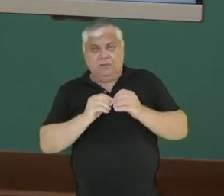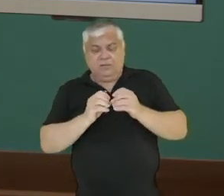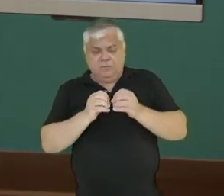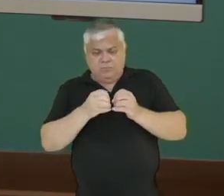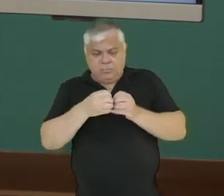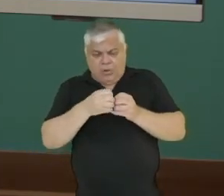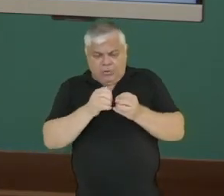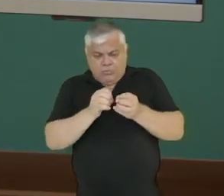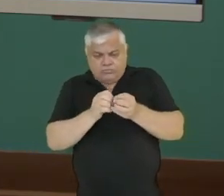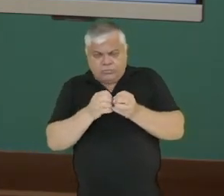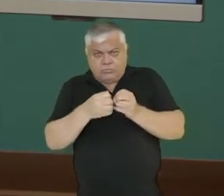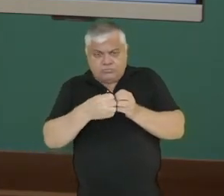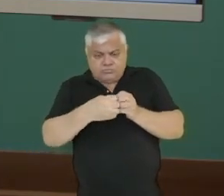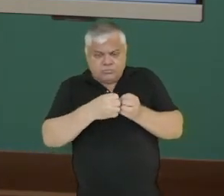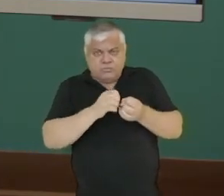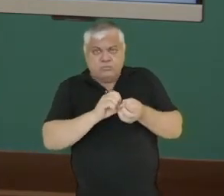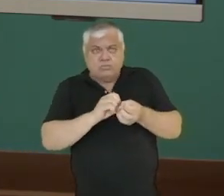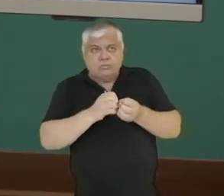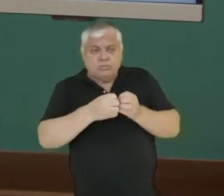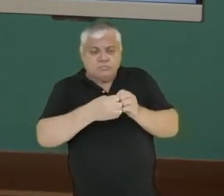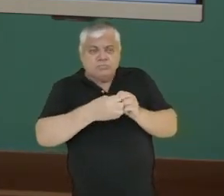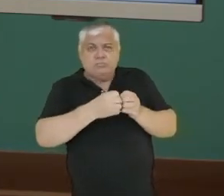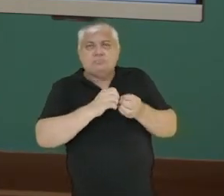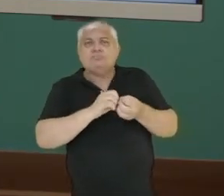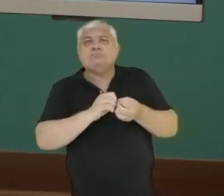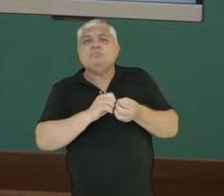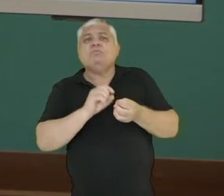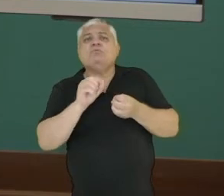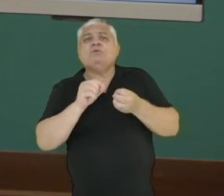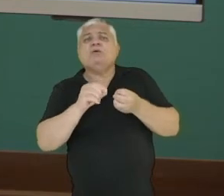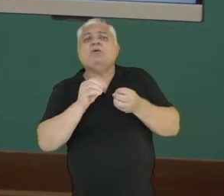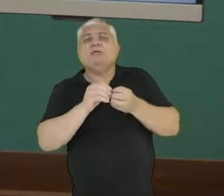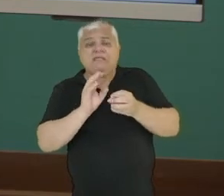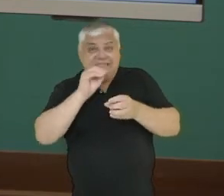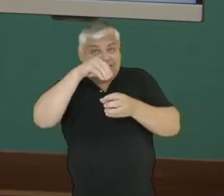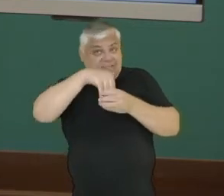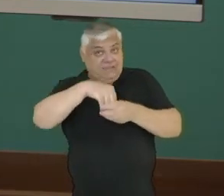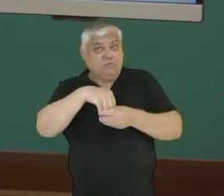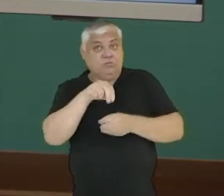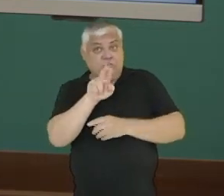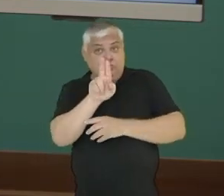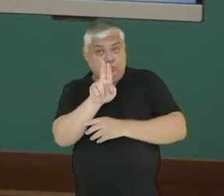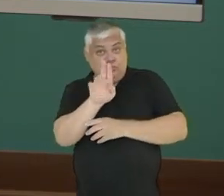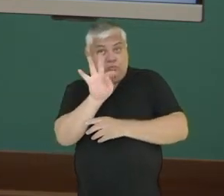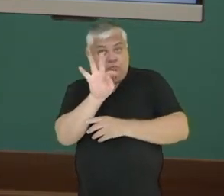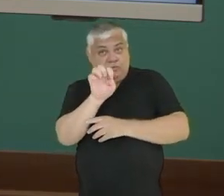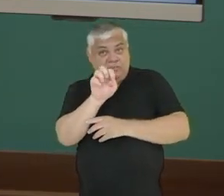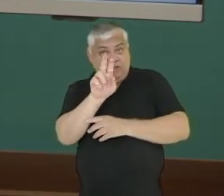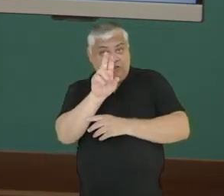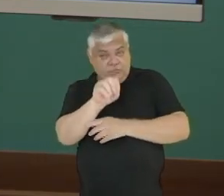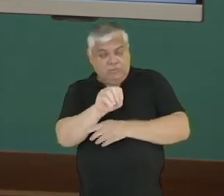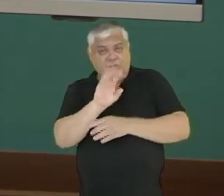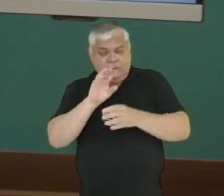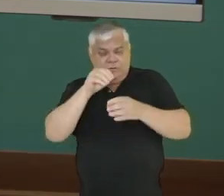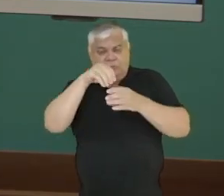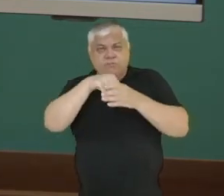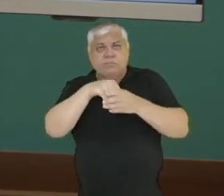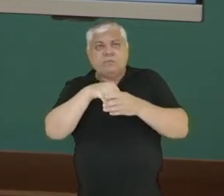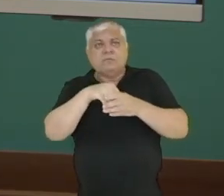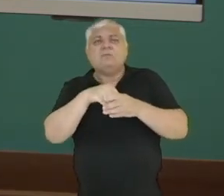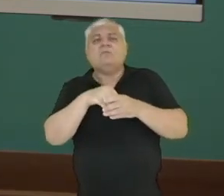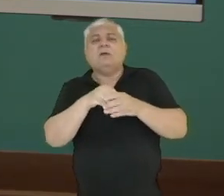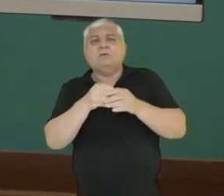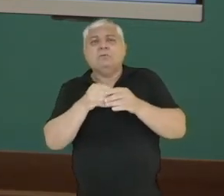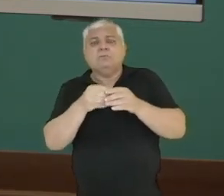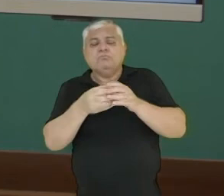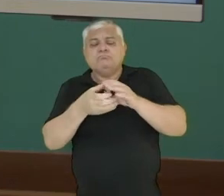sendo formado, ele cai na tuba dentro do útero, né? no endométrio e ele vai fazer parte